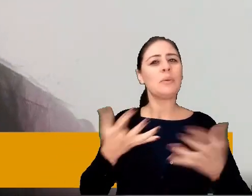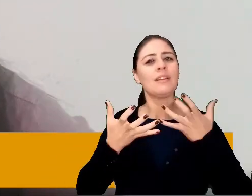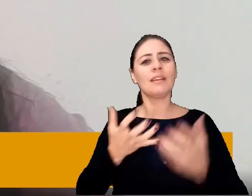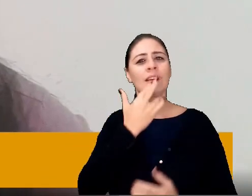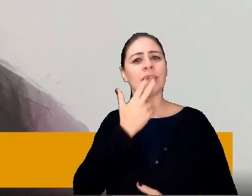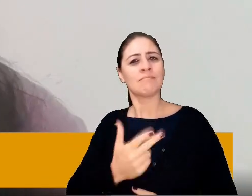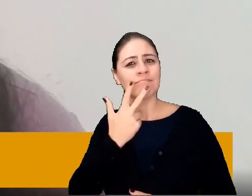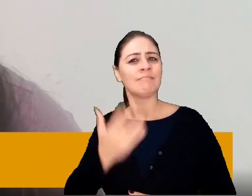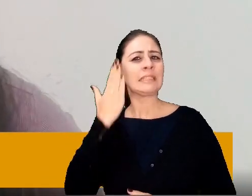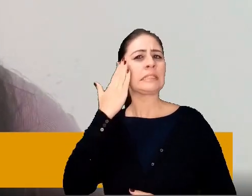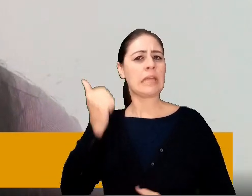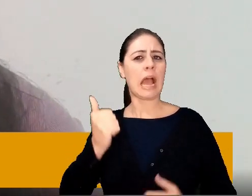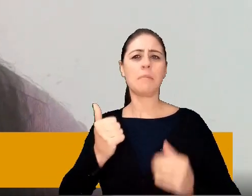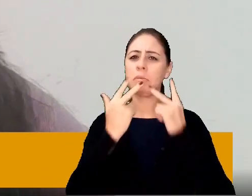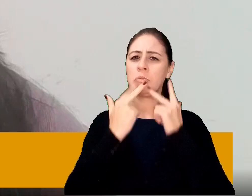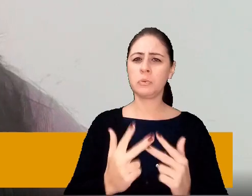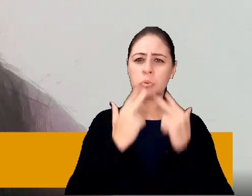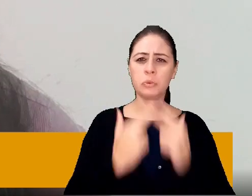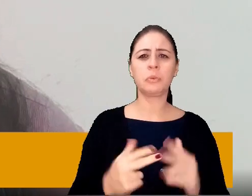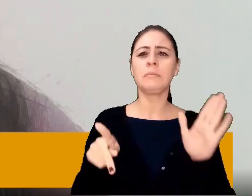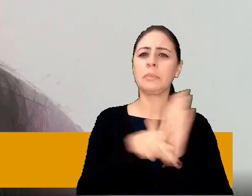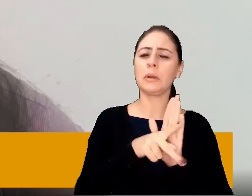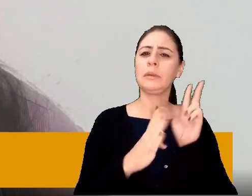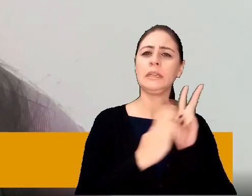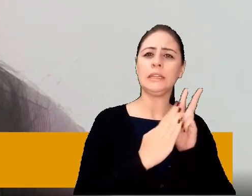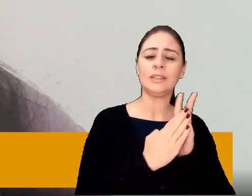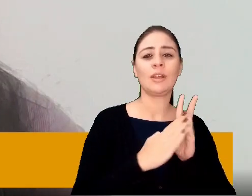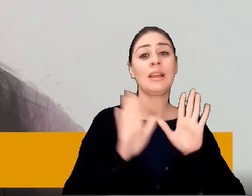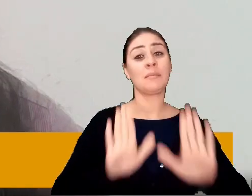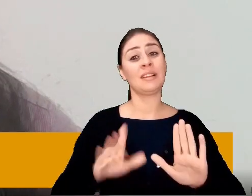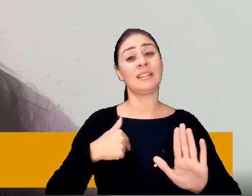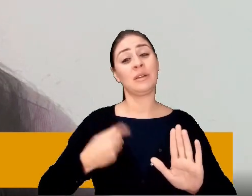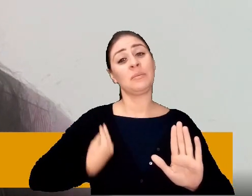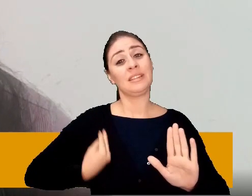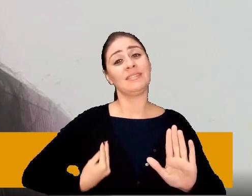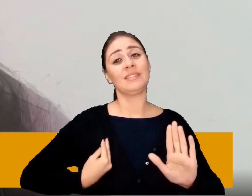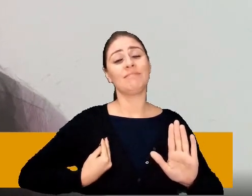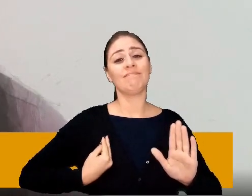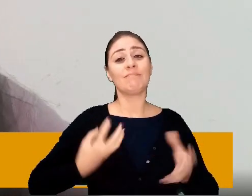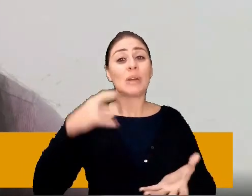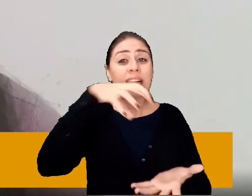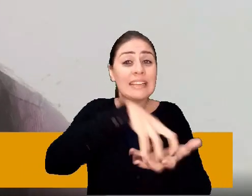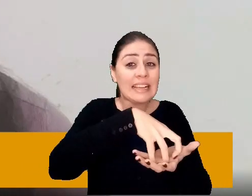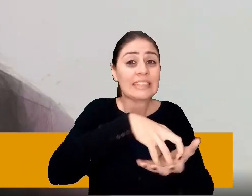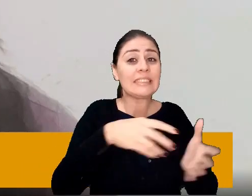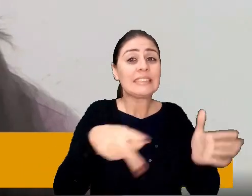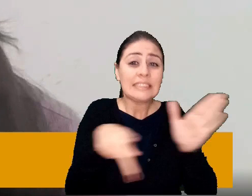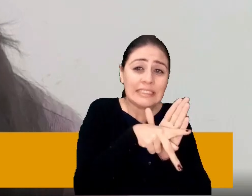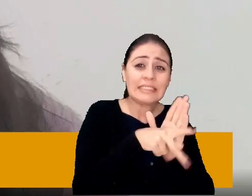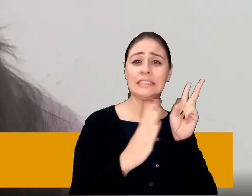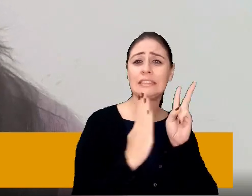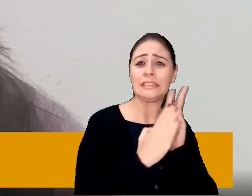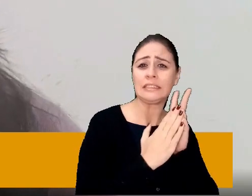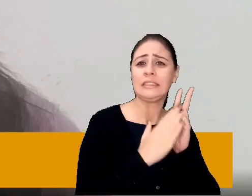meu idioma, mas para poder falar fluentemente o Caingangue, eu tenho que morar numa aldeia que fale fluentemente o Caingangue, e aqui são